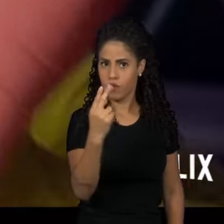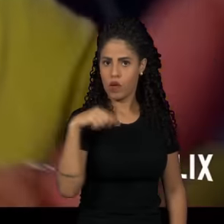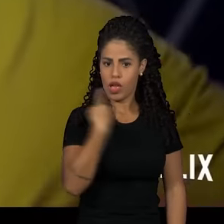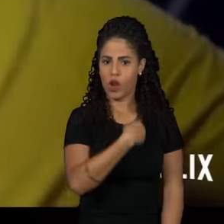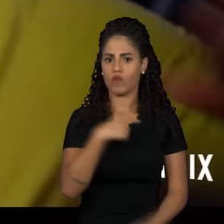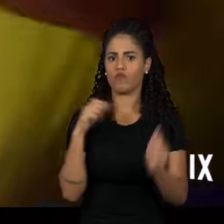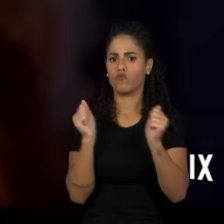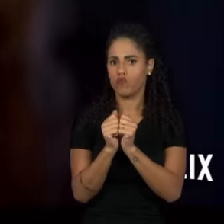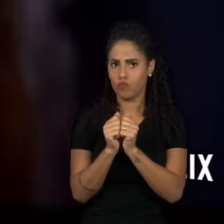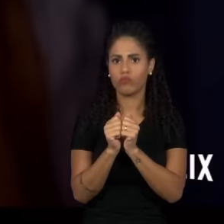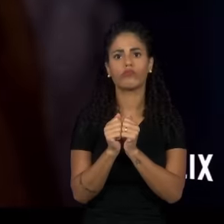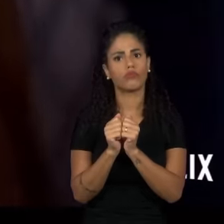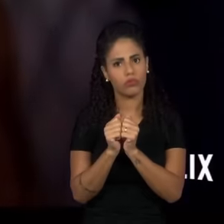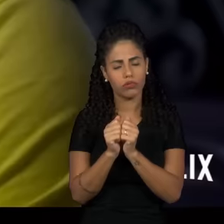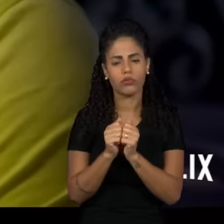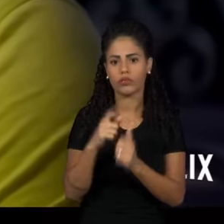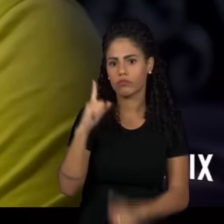junto,